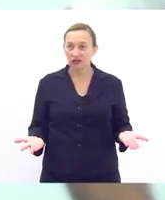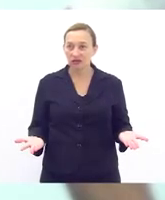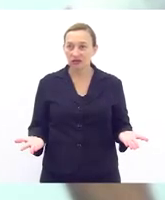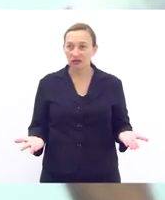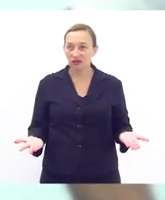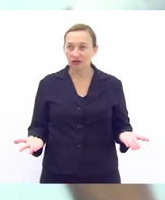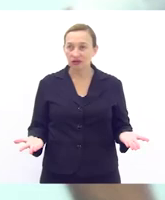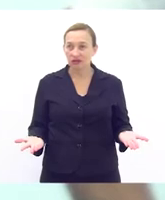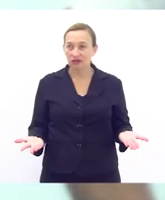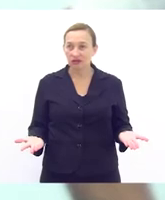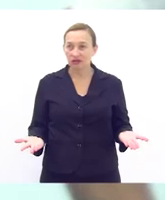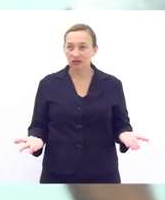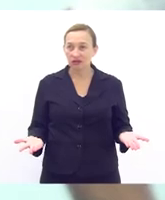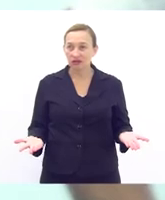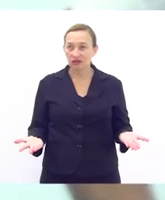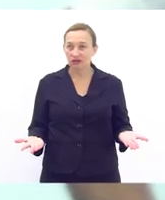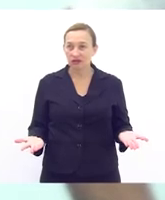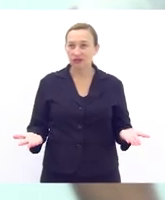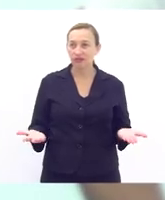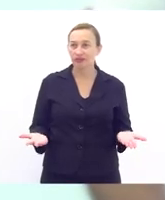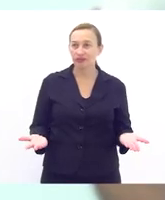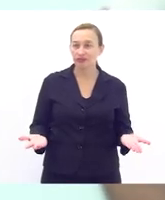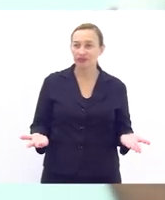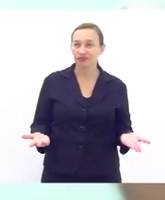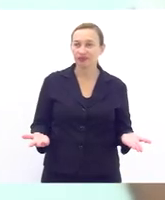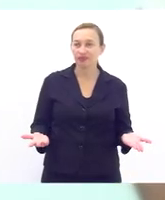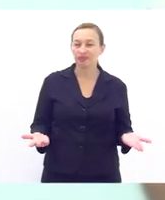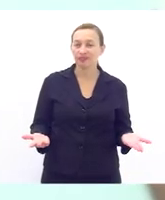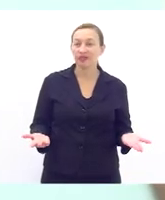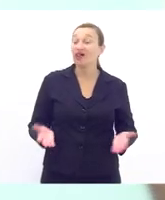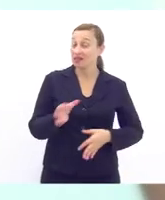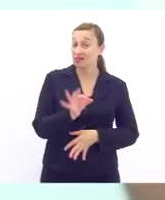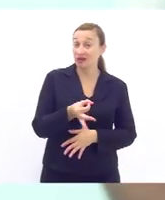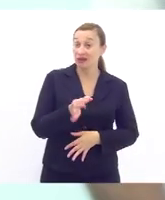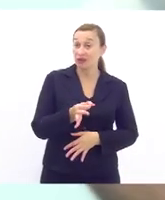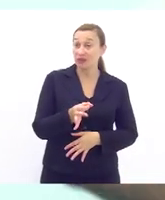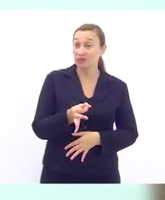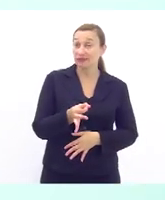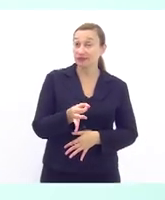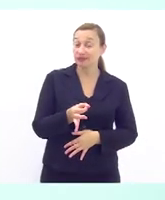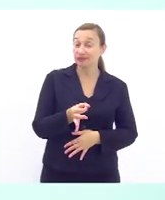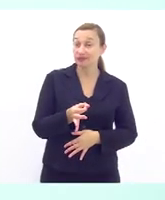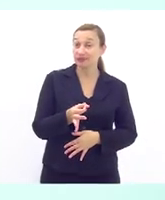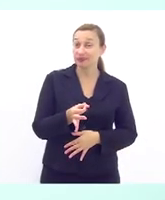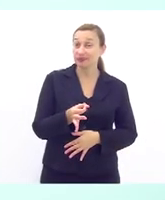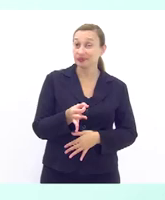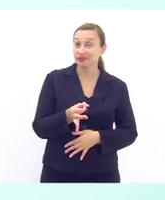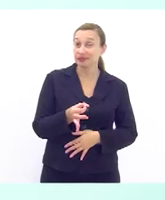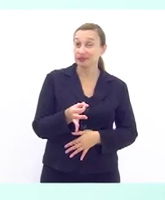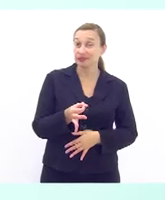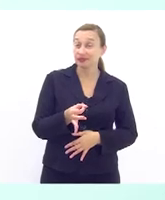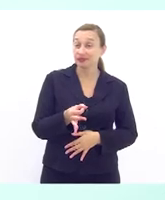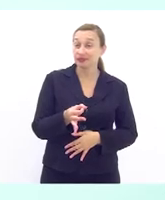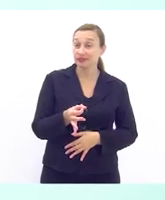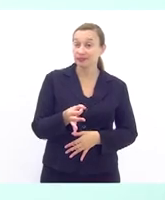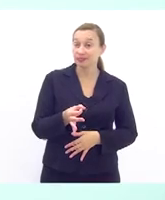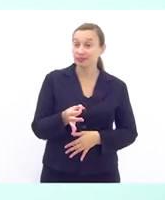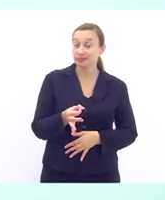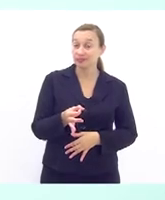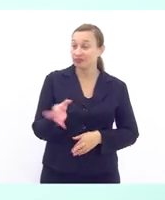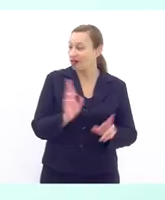um ministério público então quer dizer é justamente para fazer essa essa